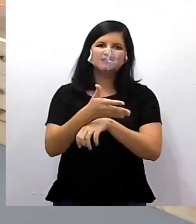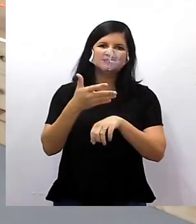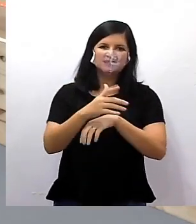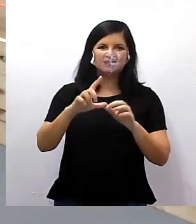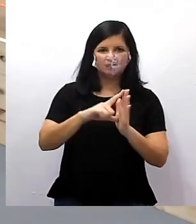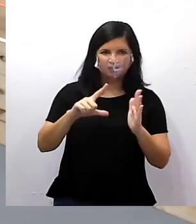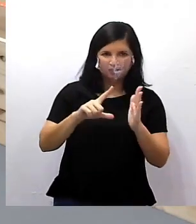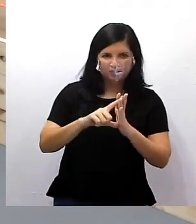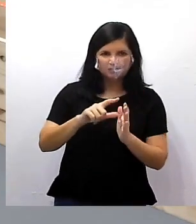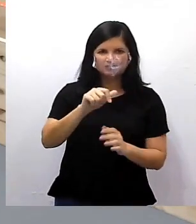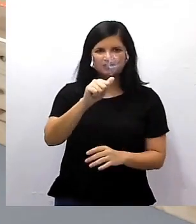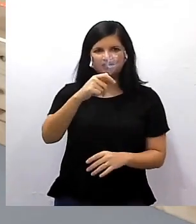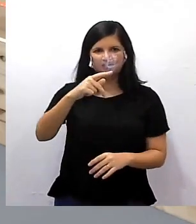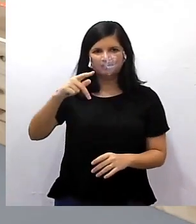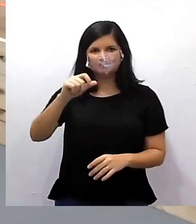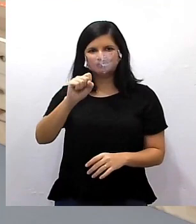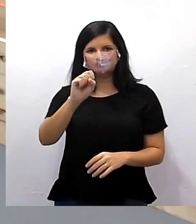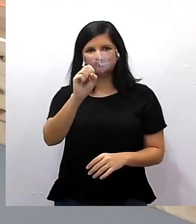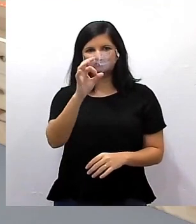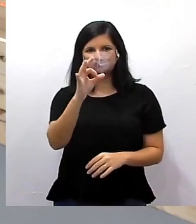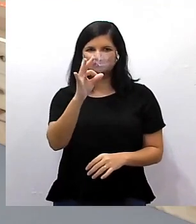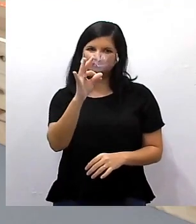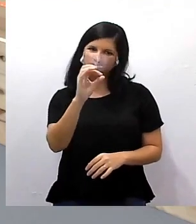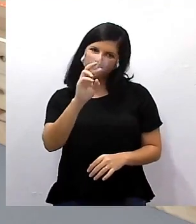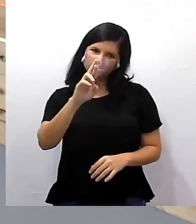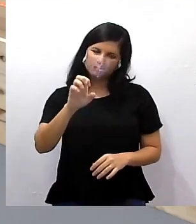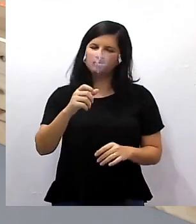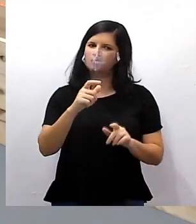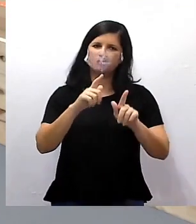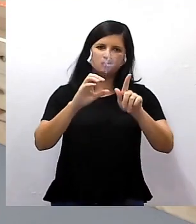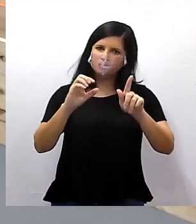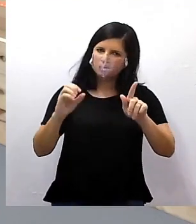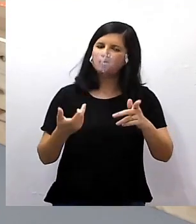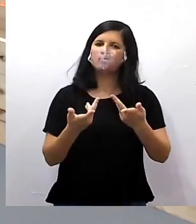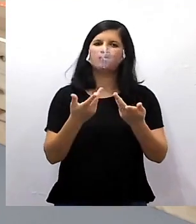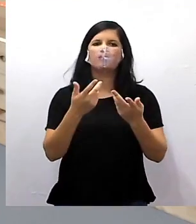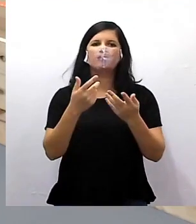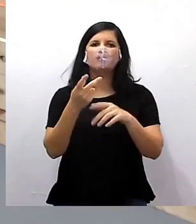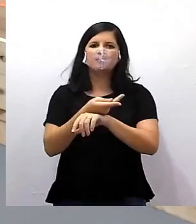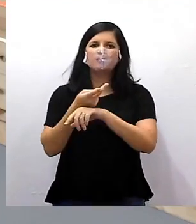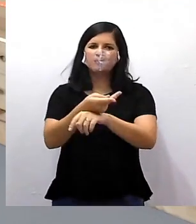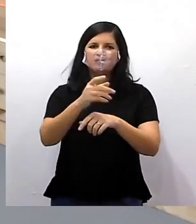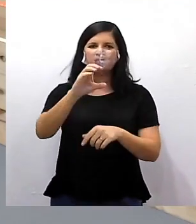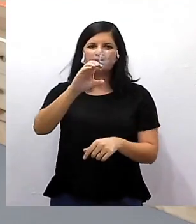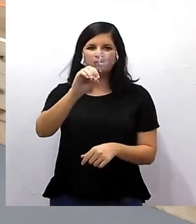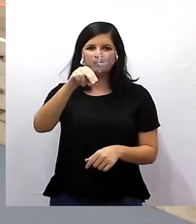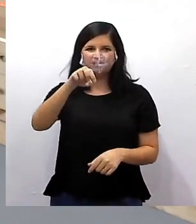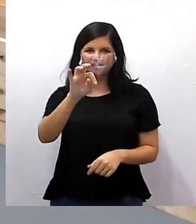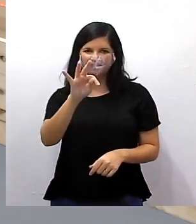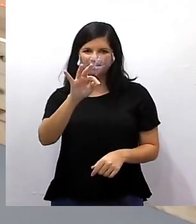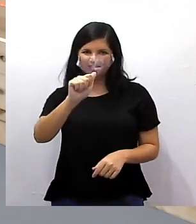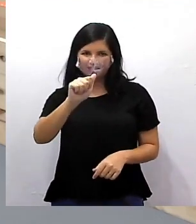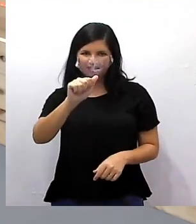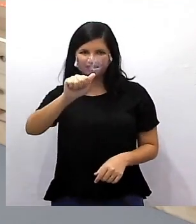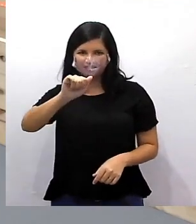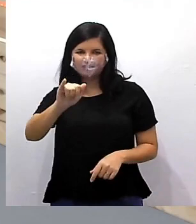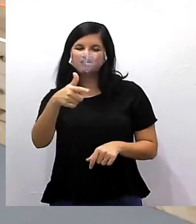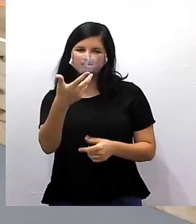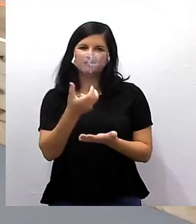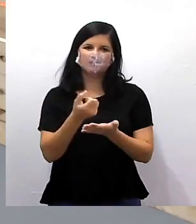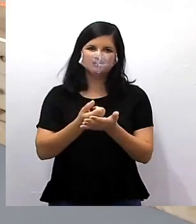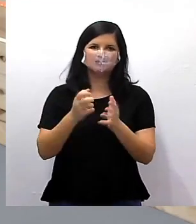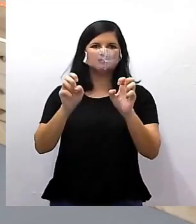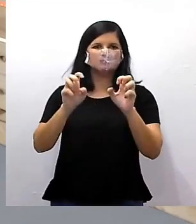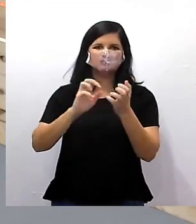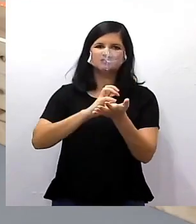A Apple Store ou a Google Play. Procura por Conecta aí. Através desse aplicativo, você vai ter acesso ao conteúdo da Secretaria